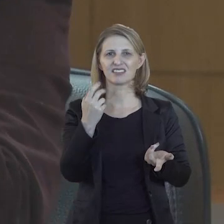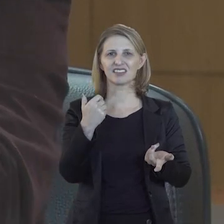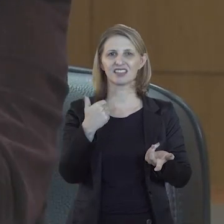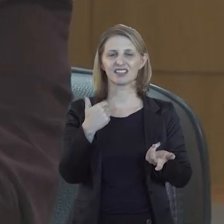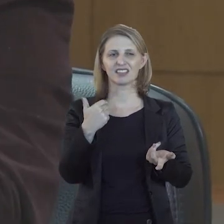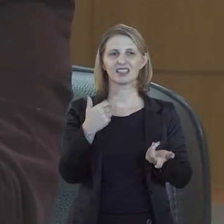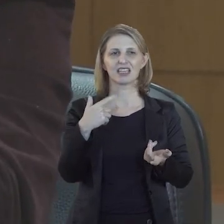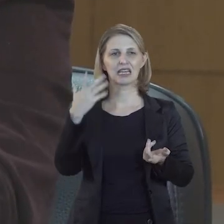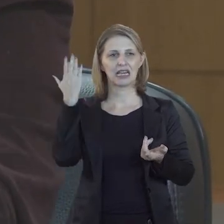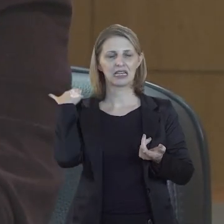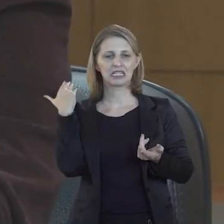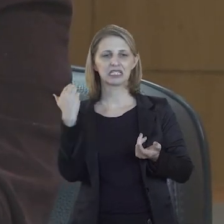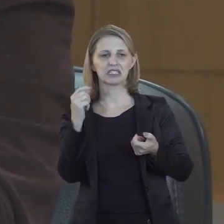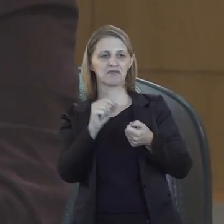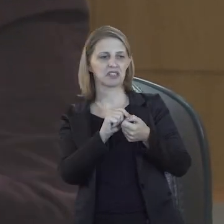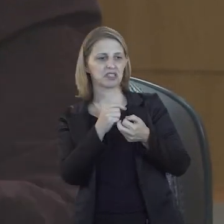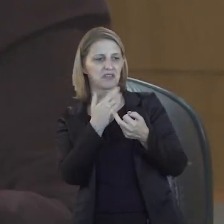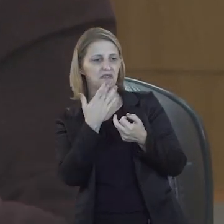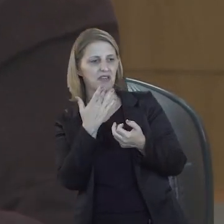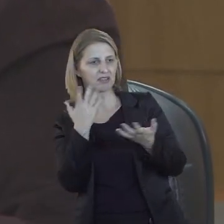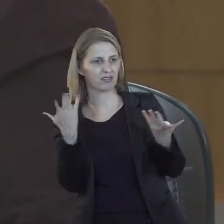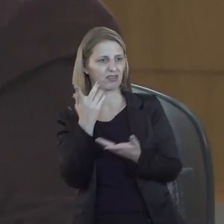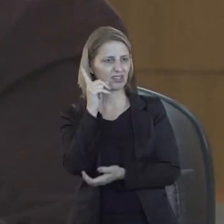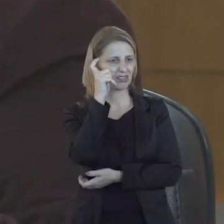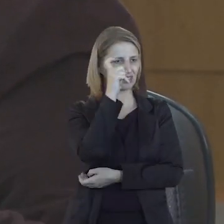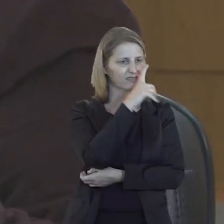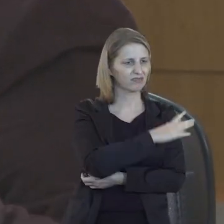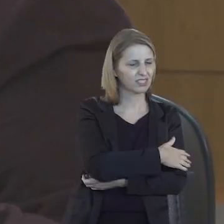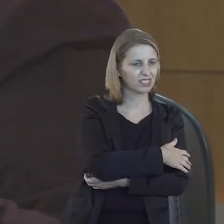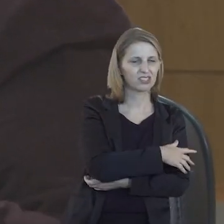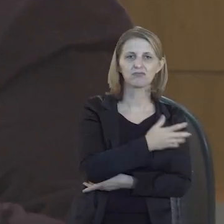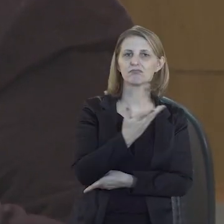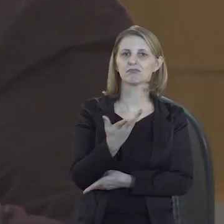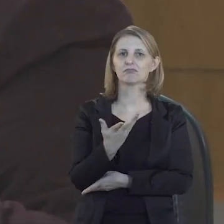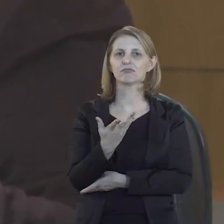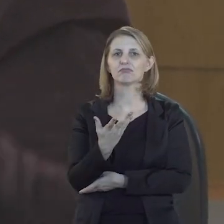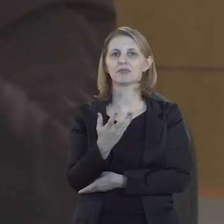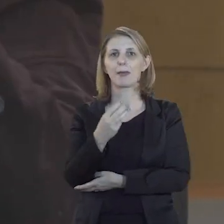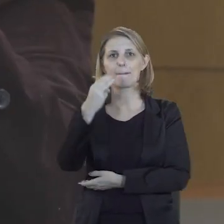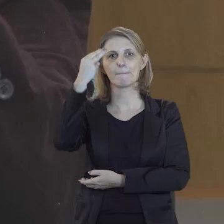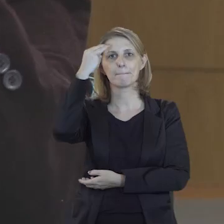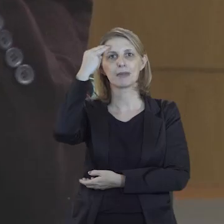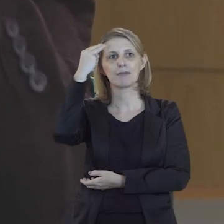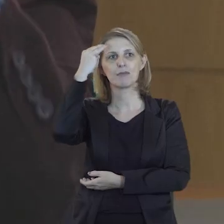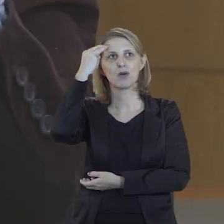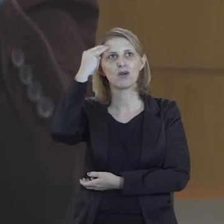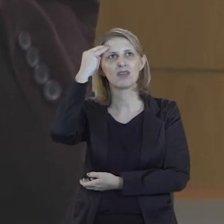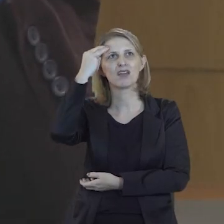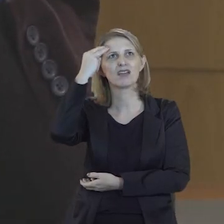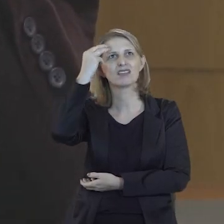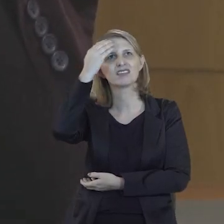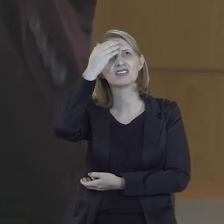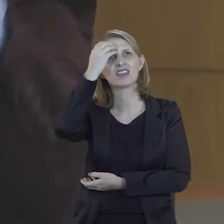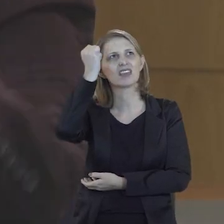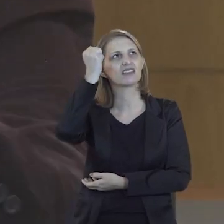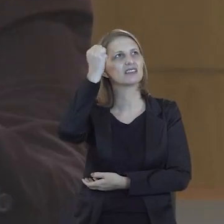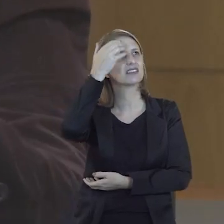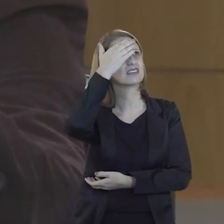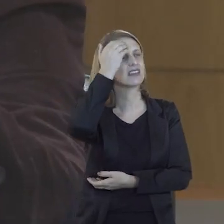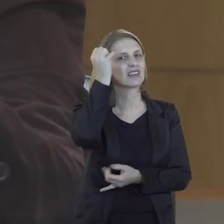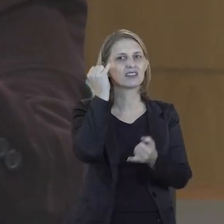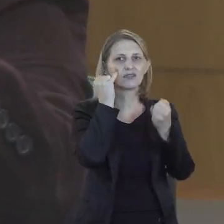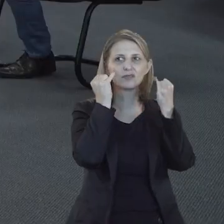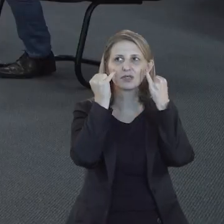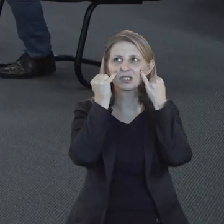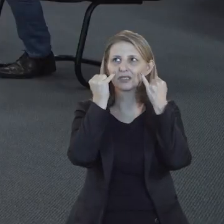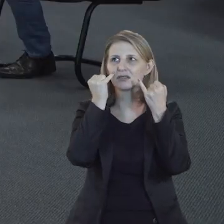que tais coisas que você fazia, agora você está tendo dificuldade em fazer. você é afetado na sua memória, você